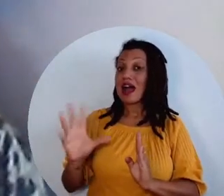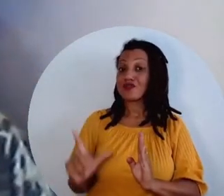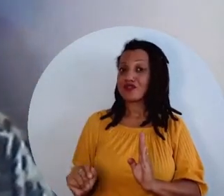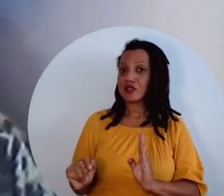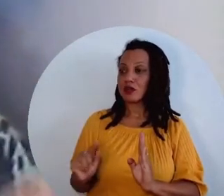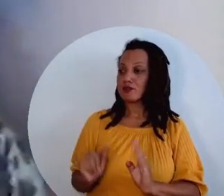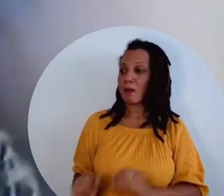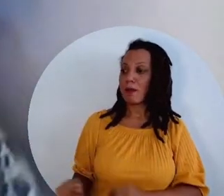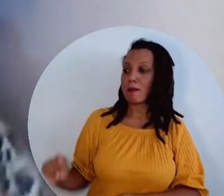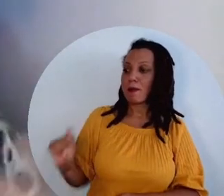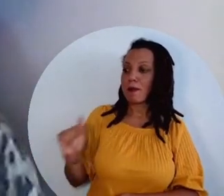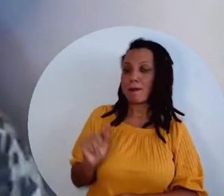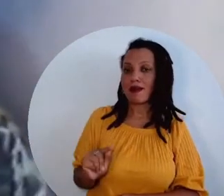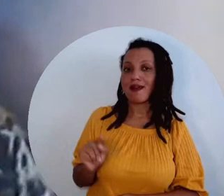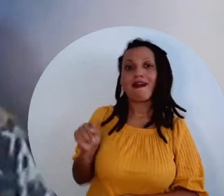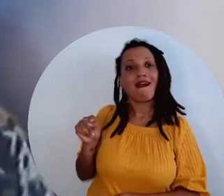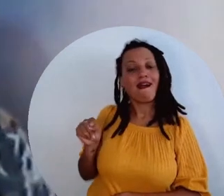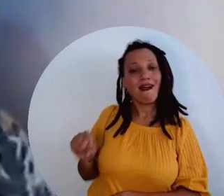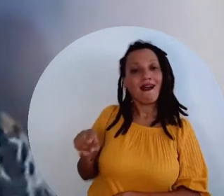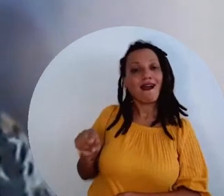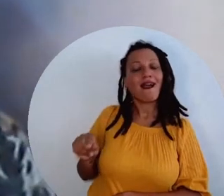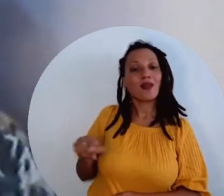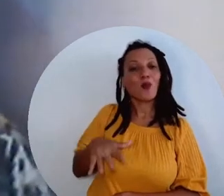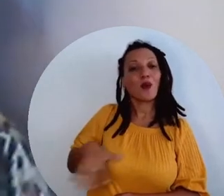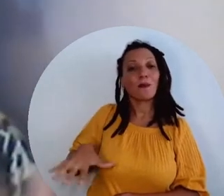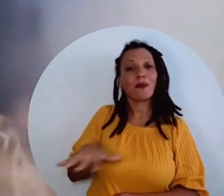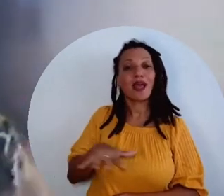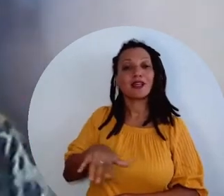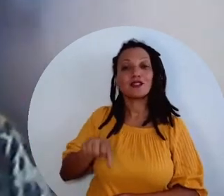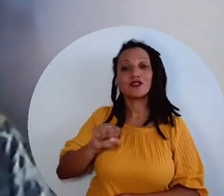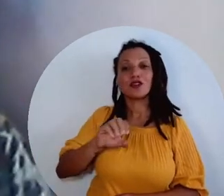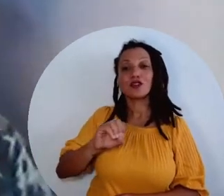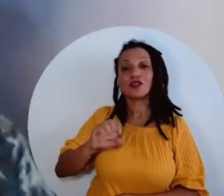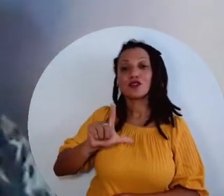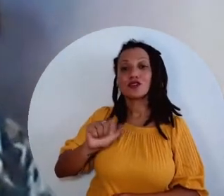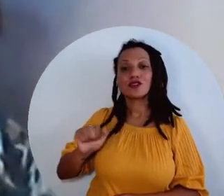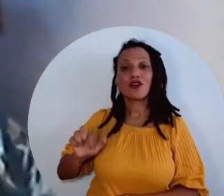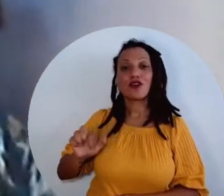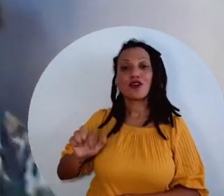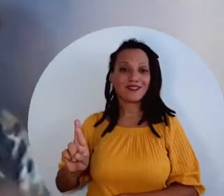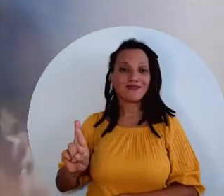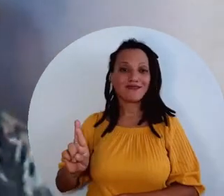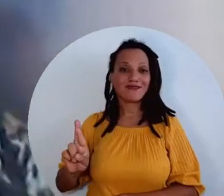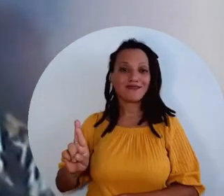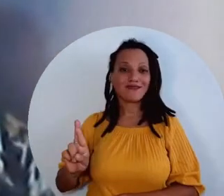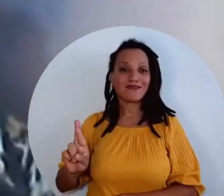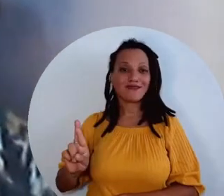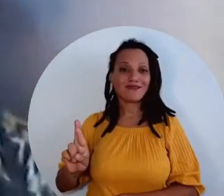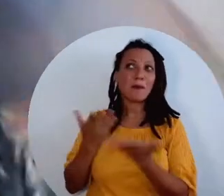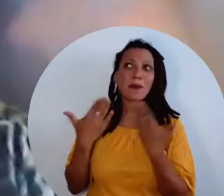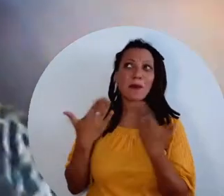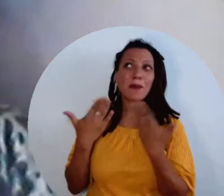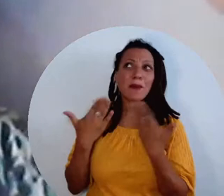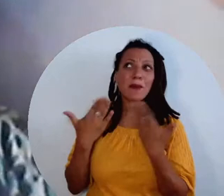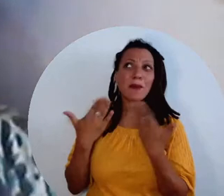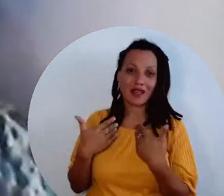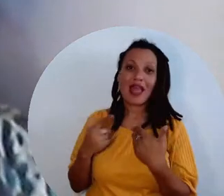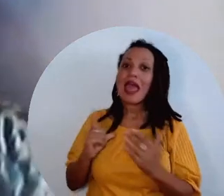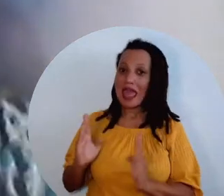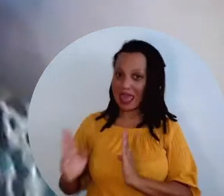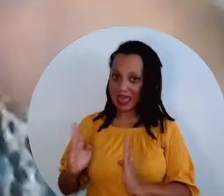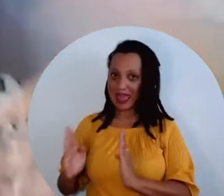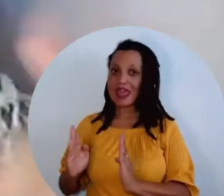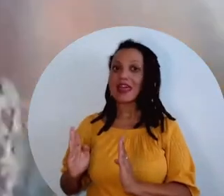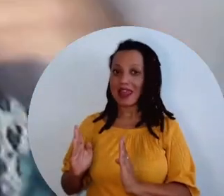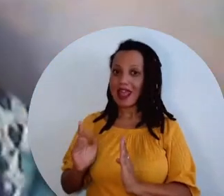o ambiente era um ambiente solar, né? Então, a África é um território que sempre teve calor, mesmo na era